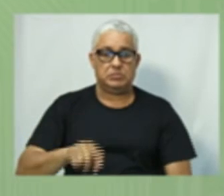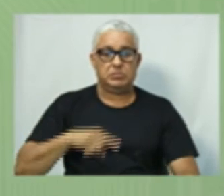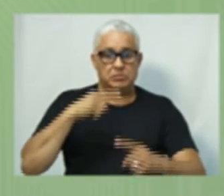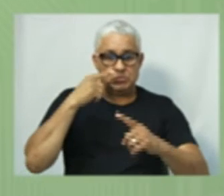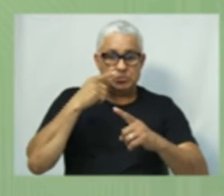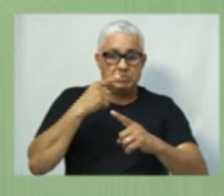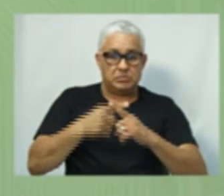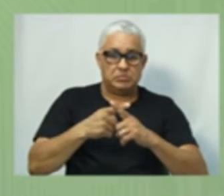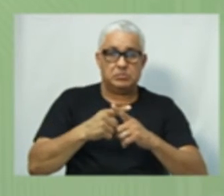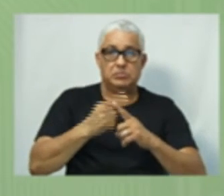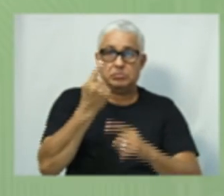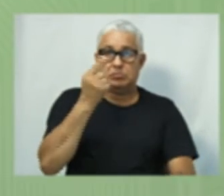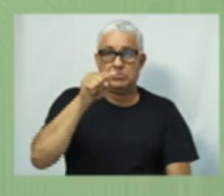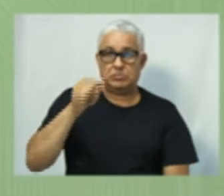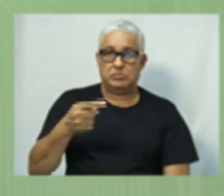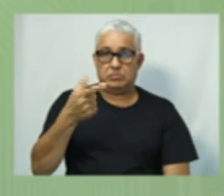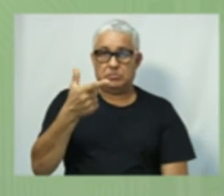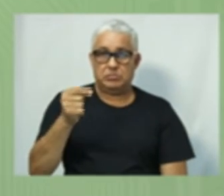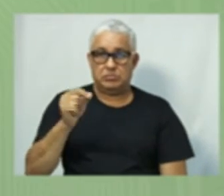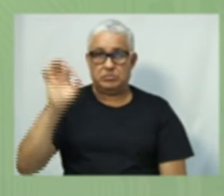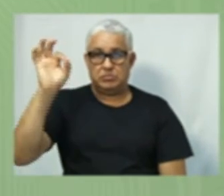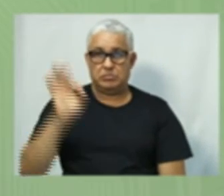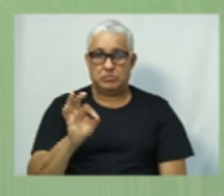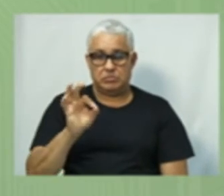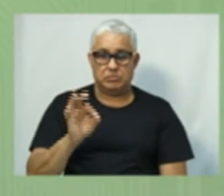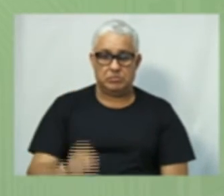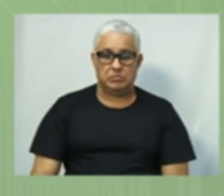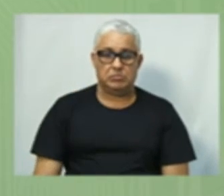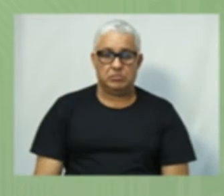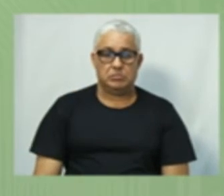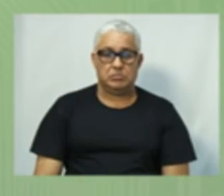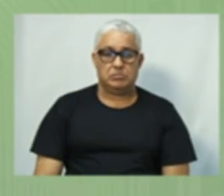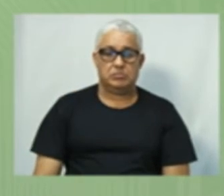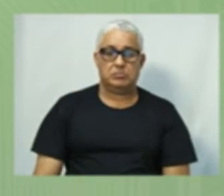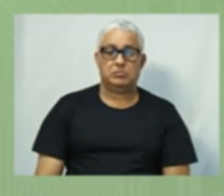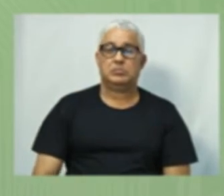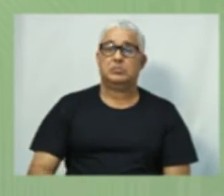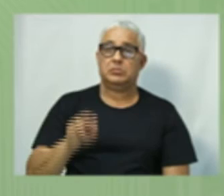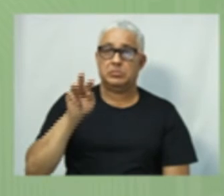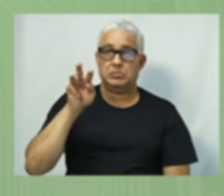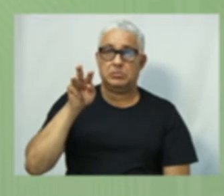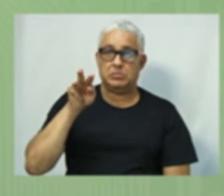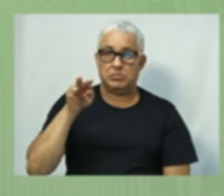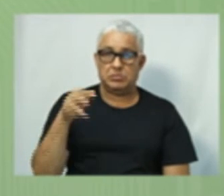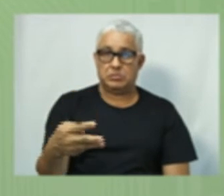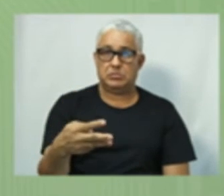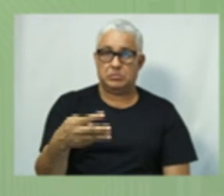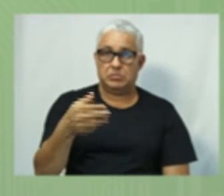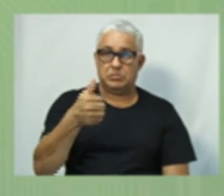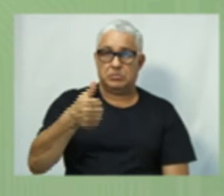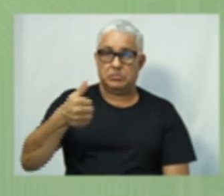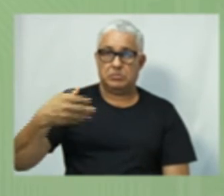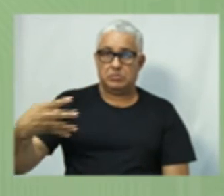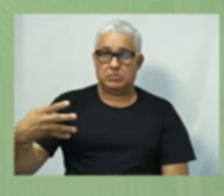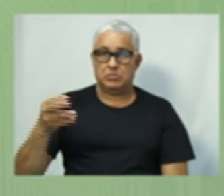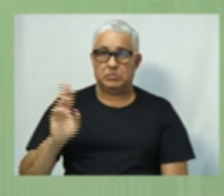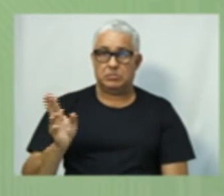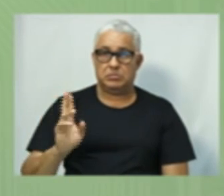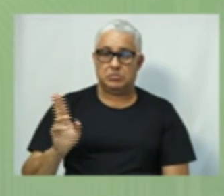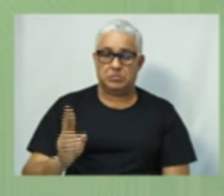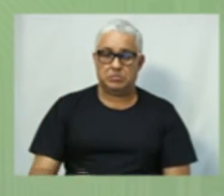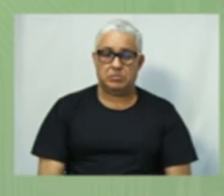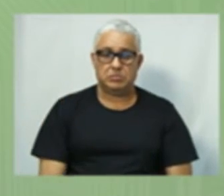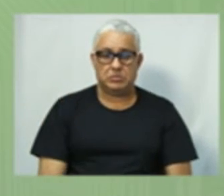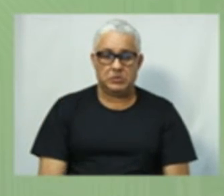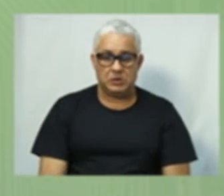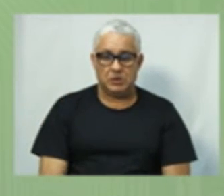porcentagem mágica lá de 1,20%, que 259.500 vezes 1,20% é igual